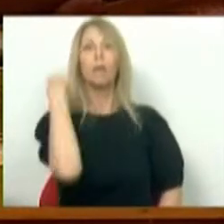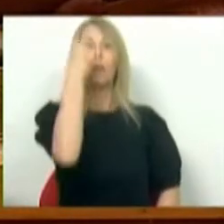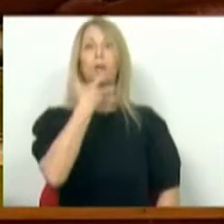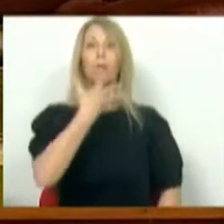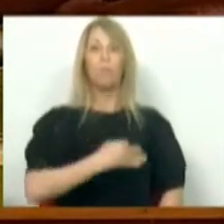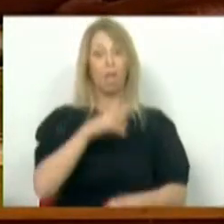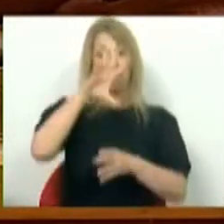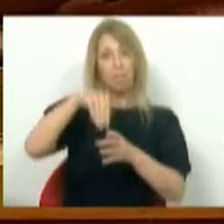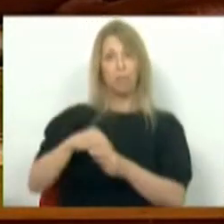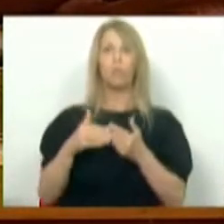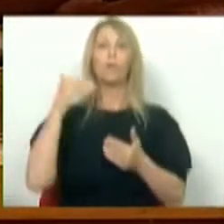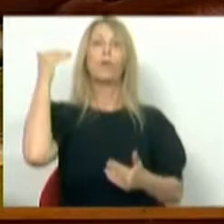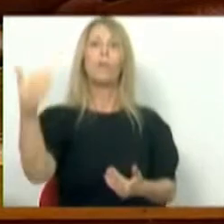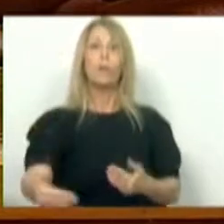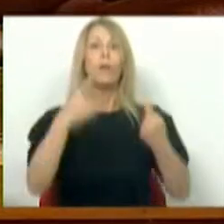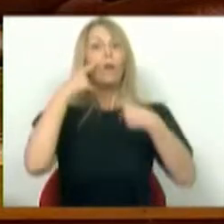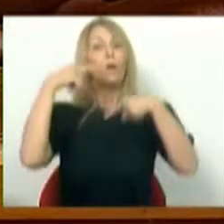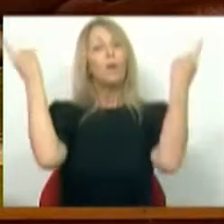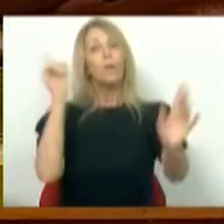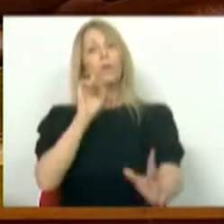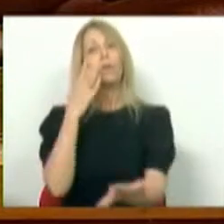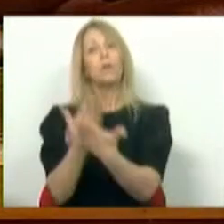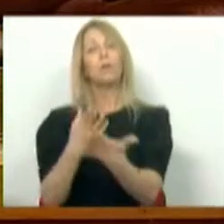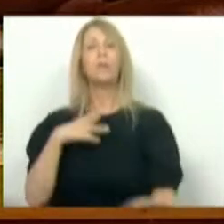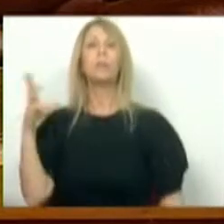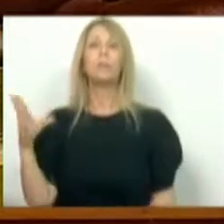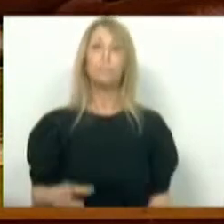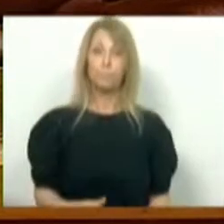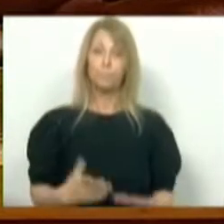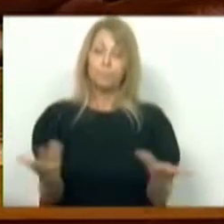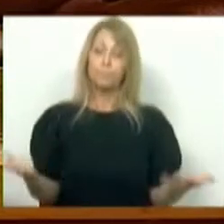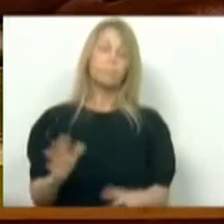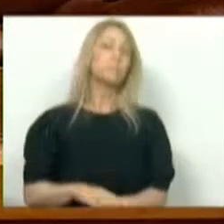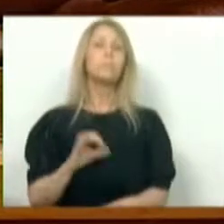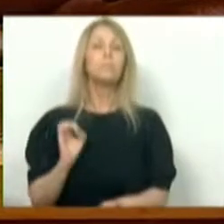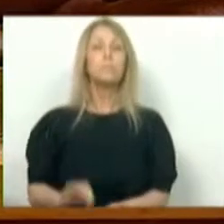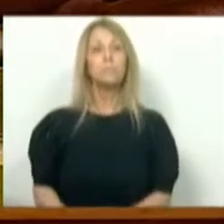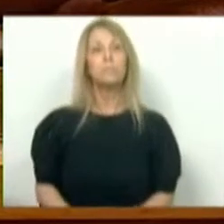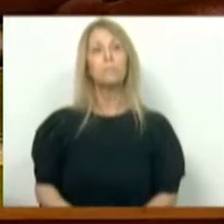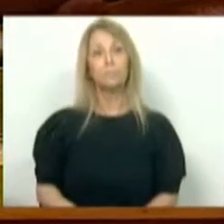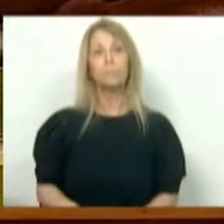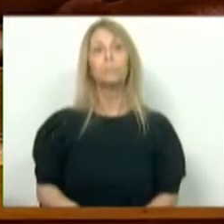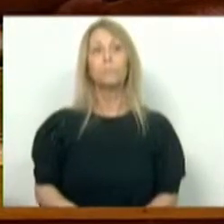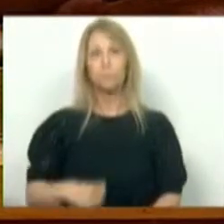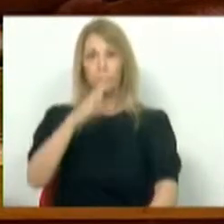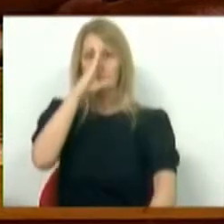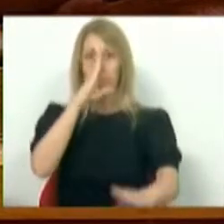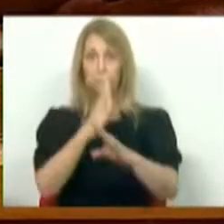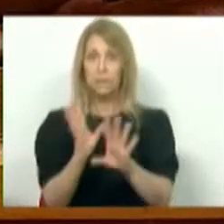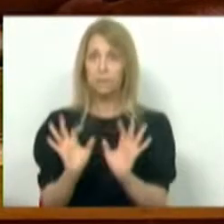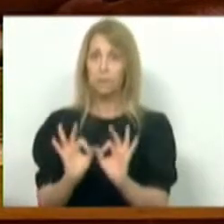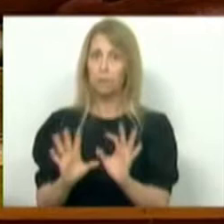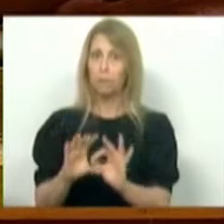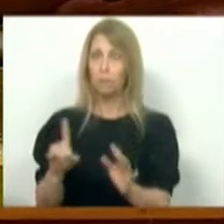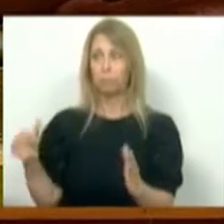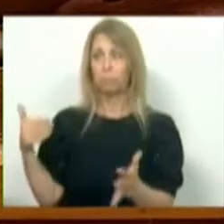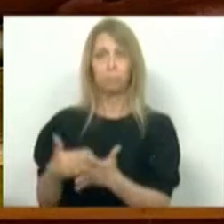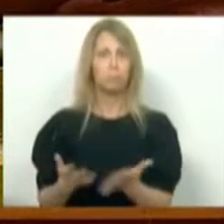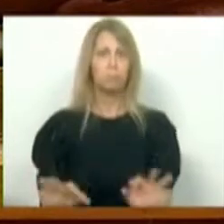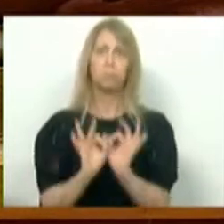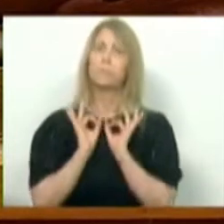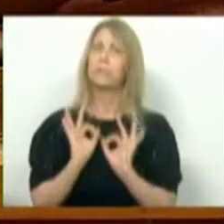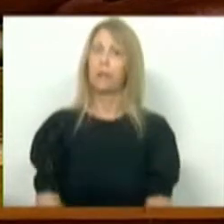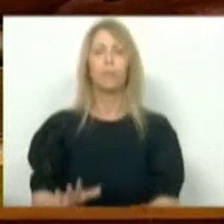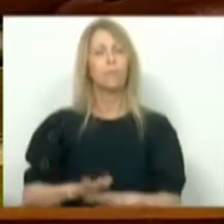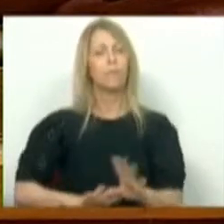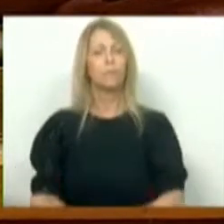externa que afirma e prestigia Portugal. Estamos, por isso, com a determinação de sempre para fazer o melhor de que